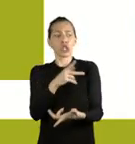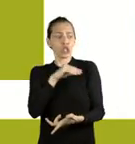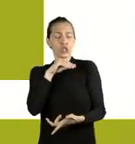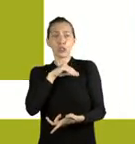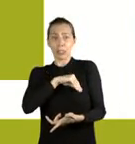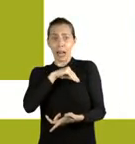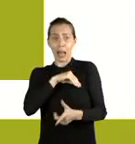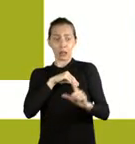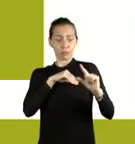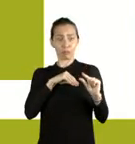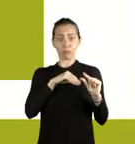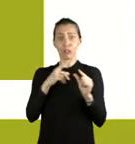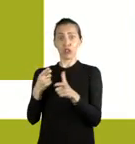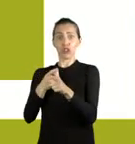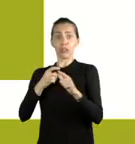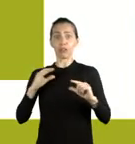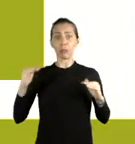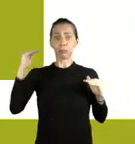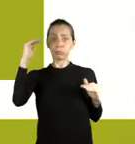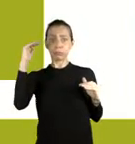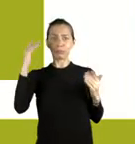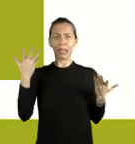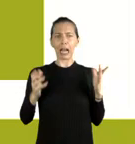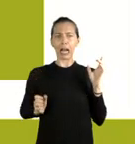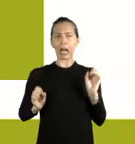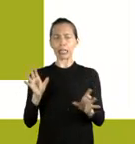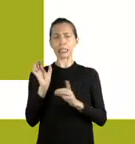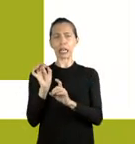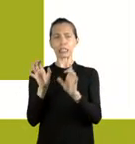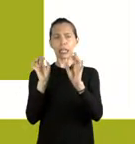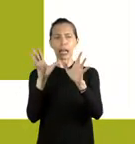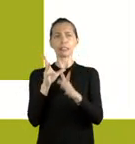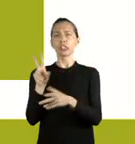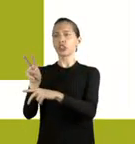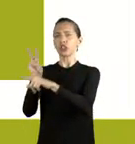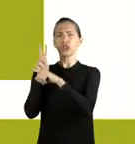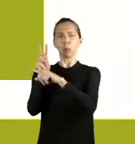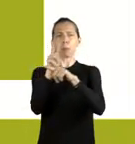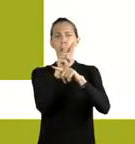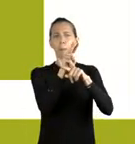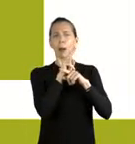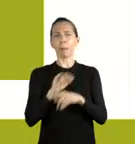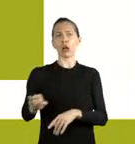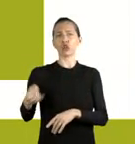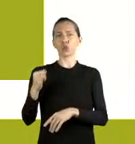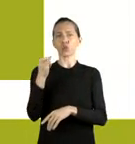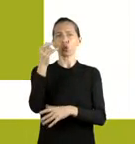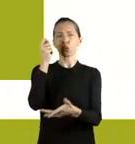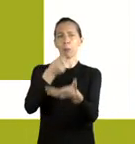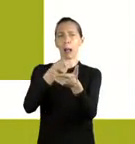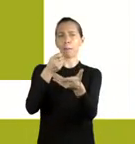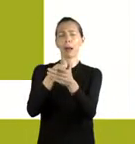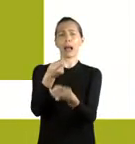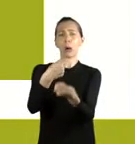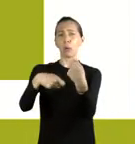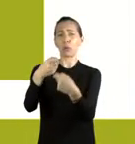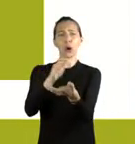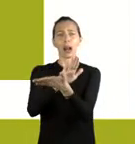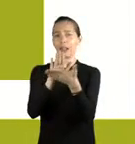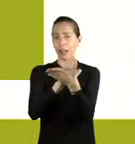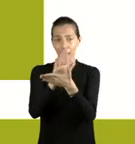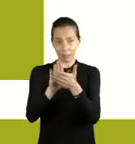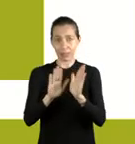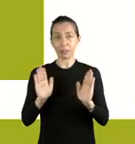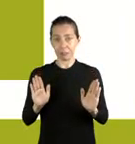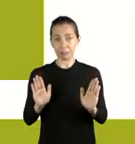vezes, gasta mais do que tem, pega dinheiro emprestado e é uma pessoa que não tem controle nenhum. Às vezes,